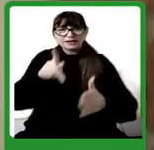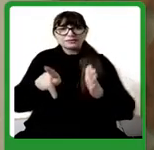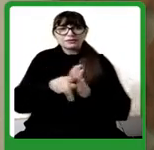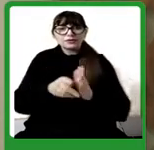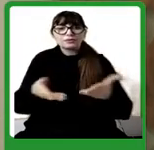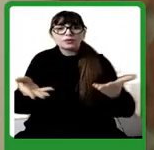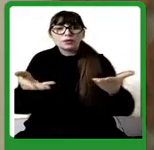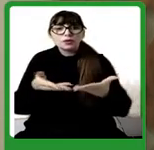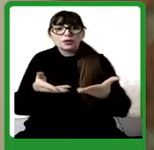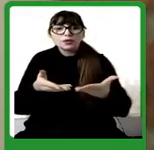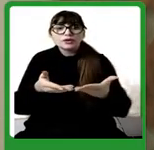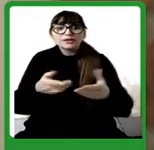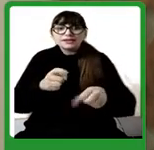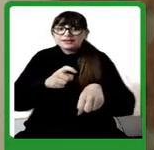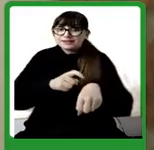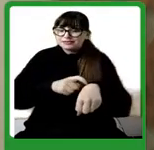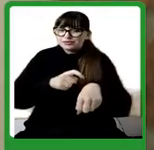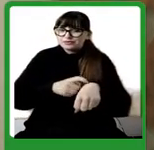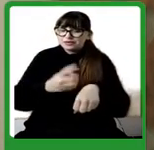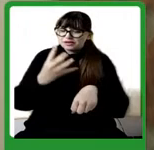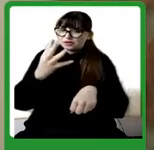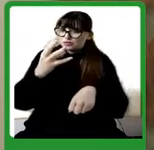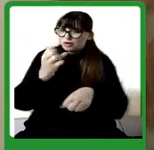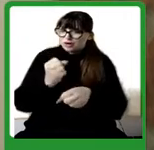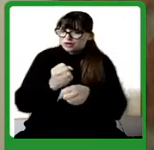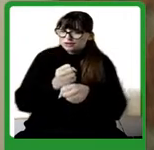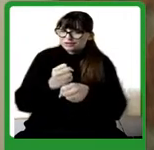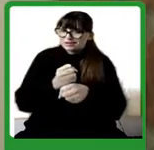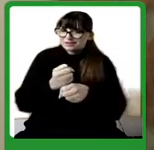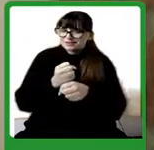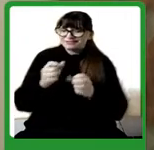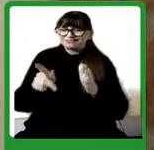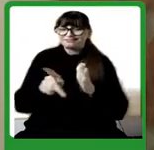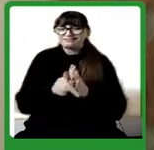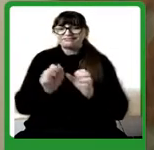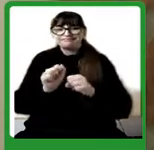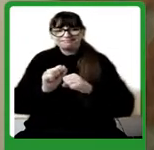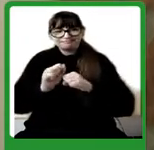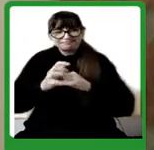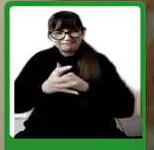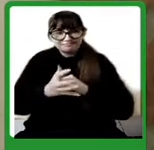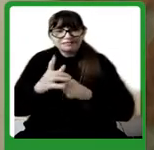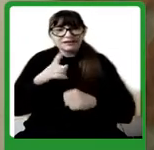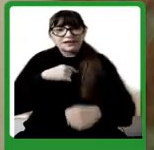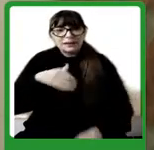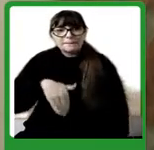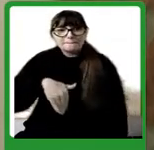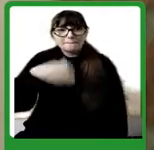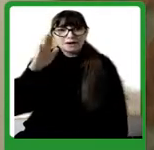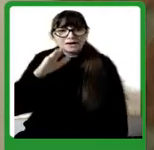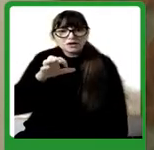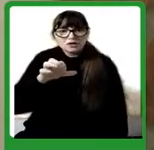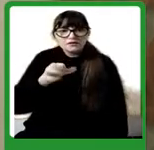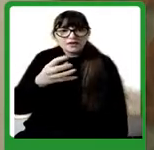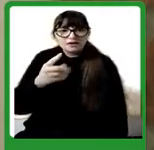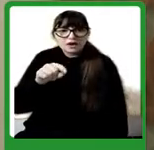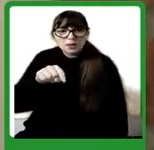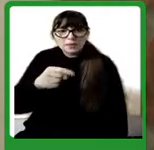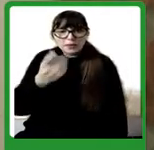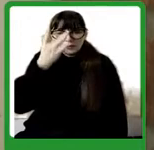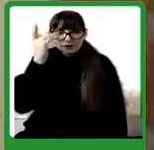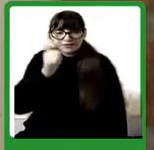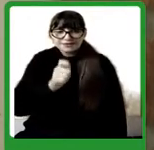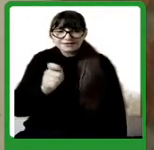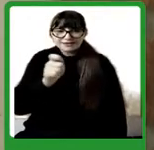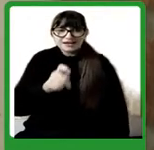dos 40 anos da nossa cooperativa. Nossa cooperativa que conta com mais de 94 mil associados